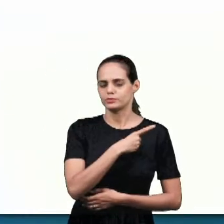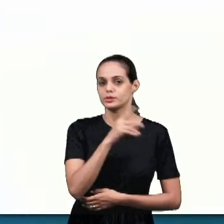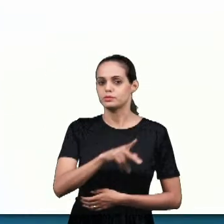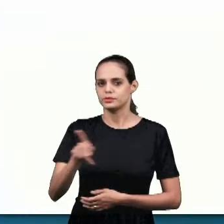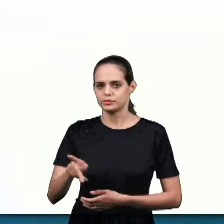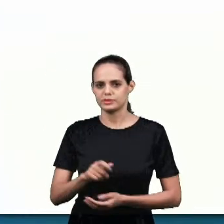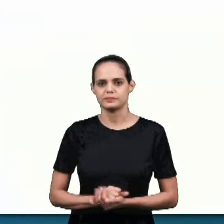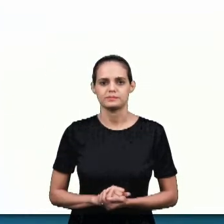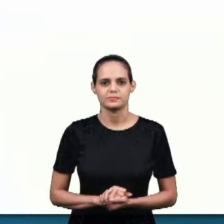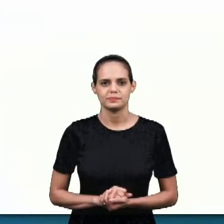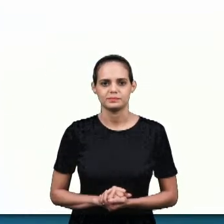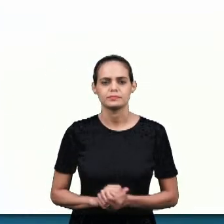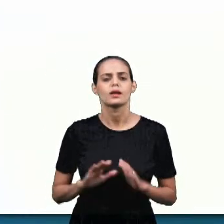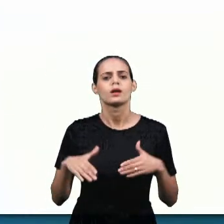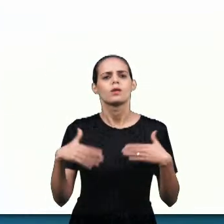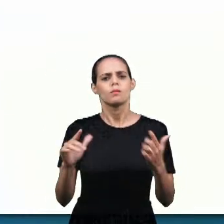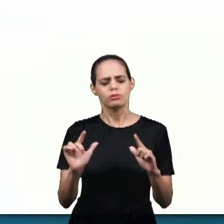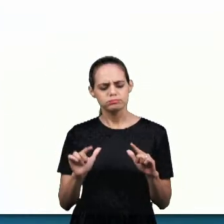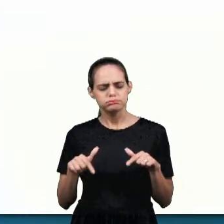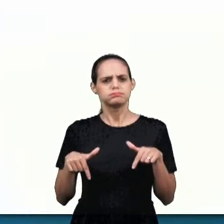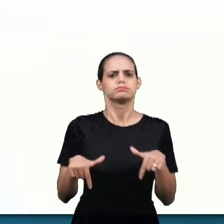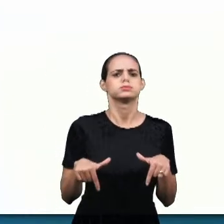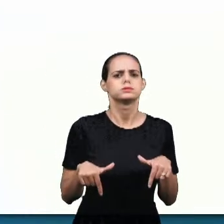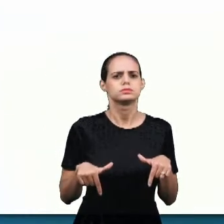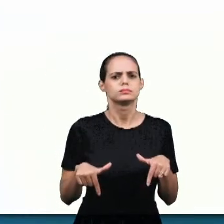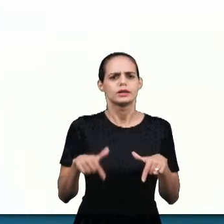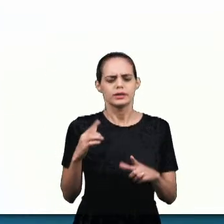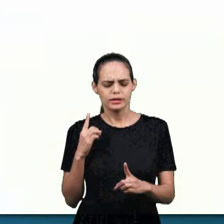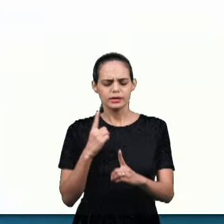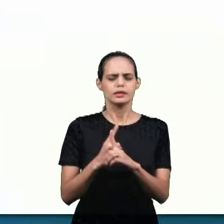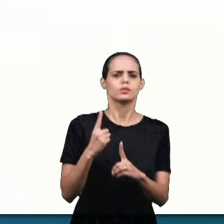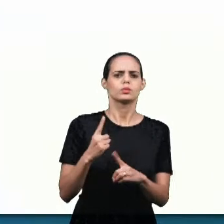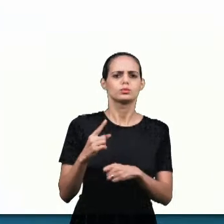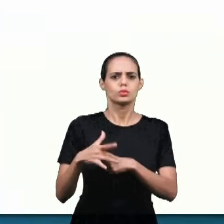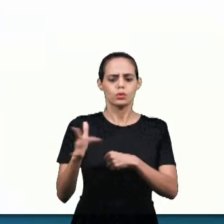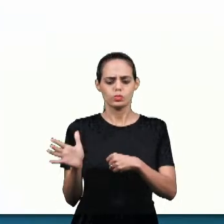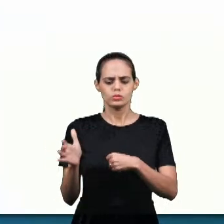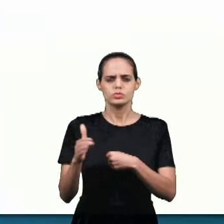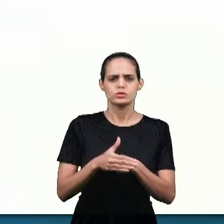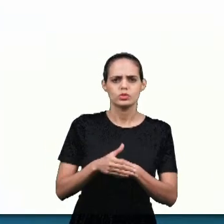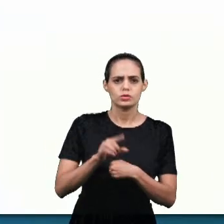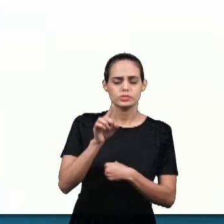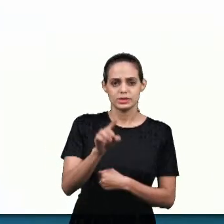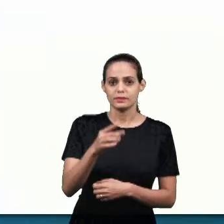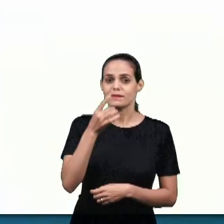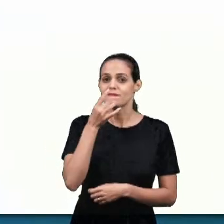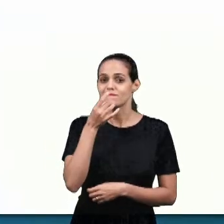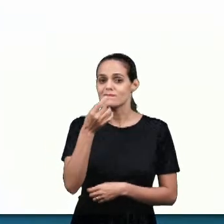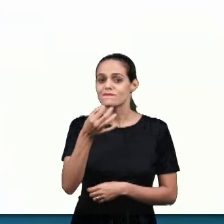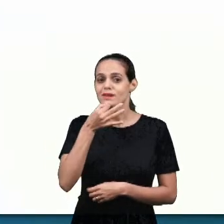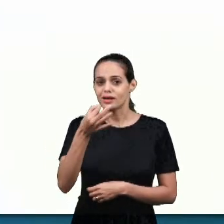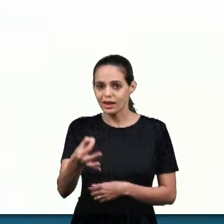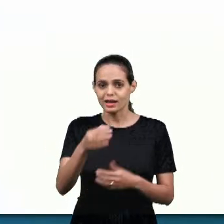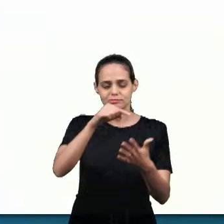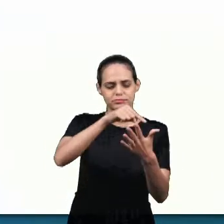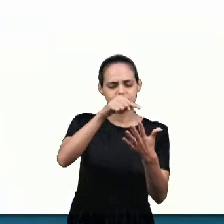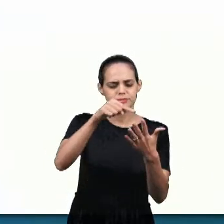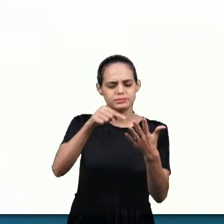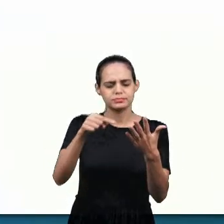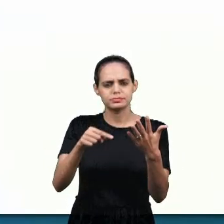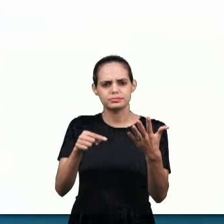daquele homem que achou o tesouro? Cite aquelas que você acha mais importante, aplicando o